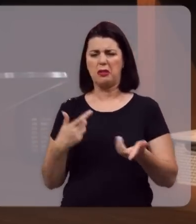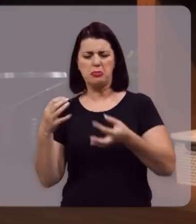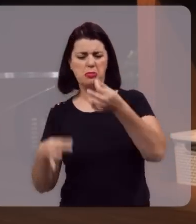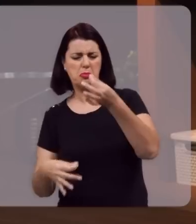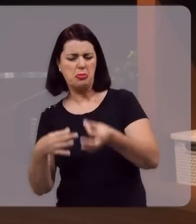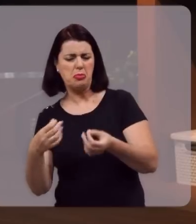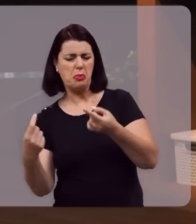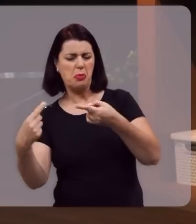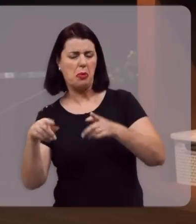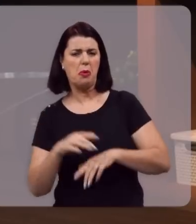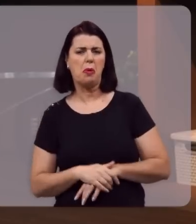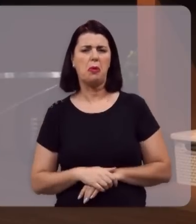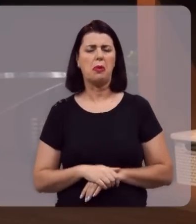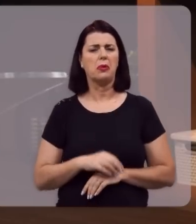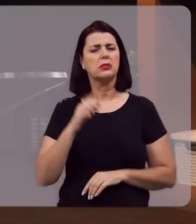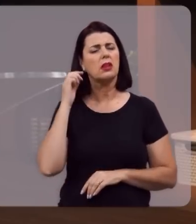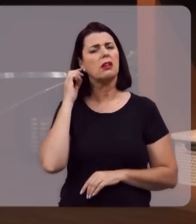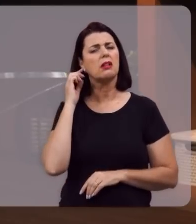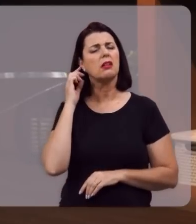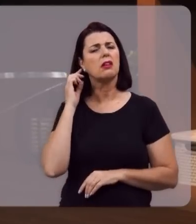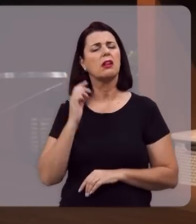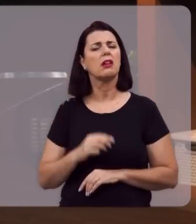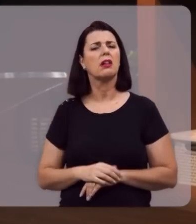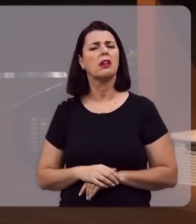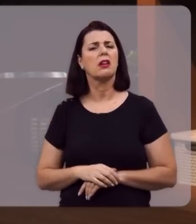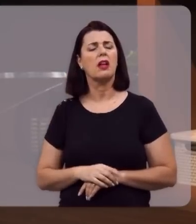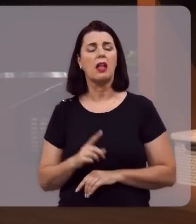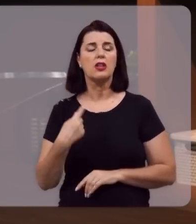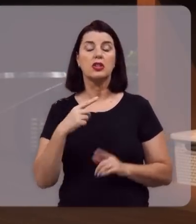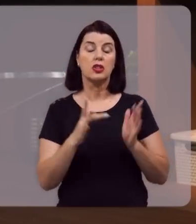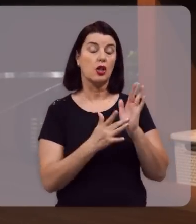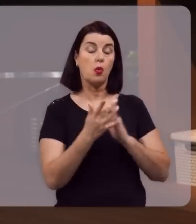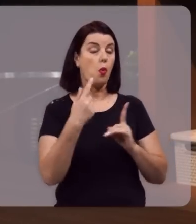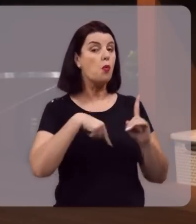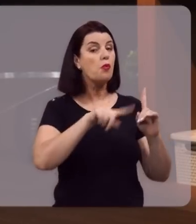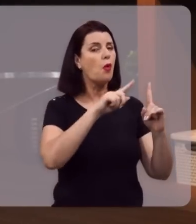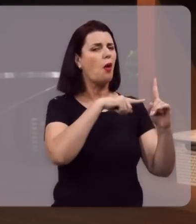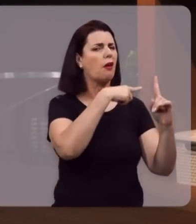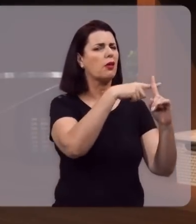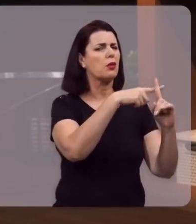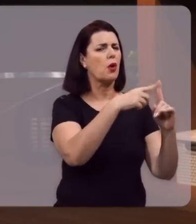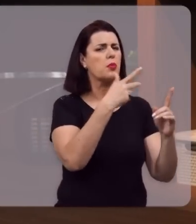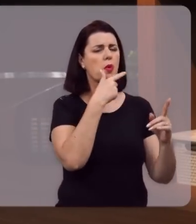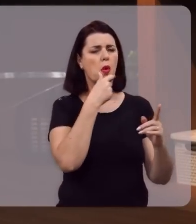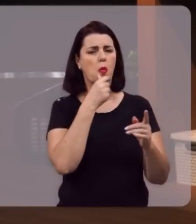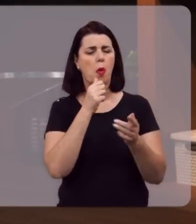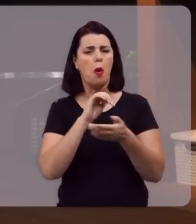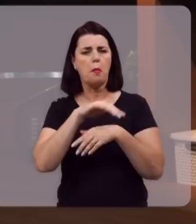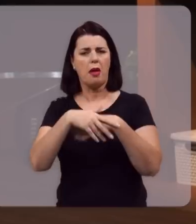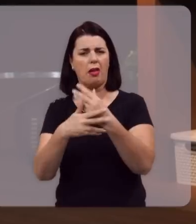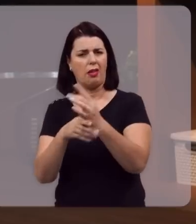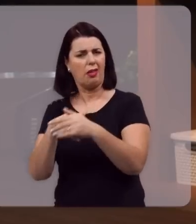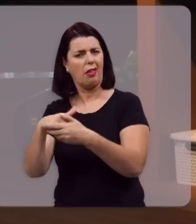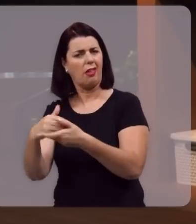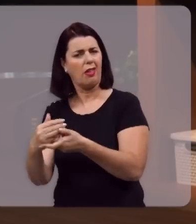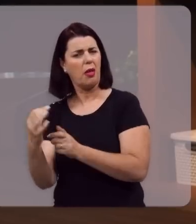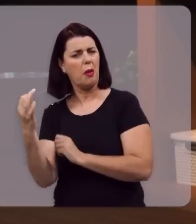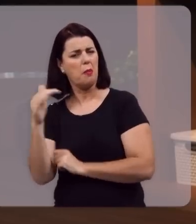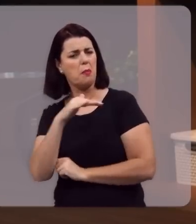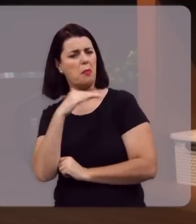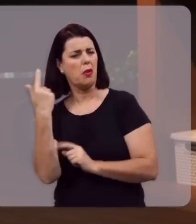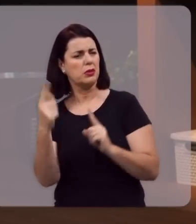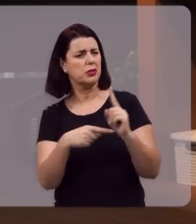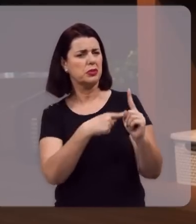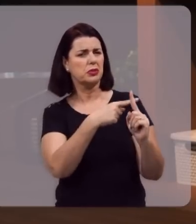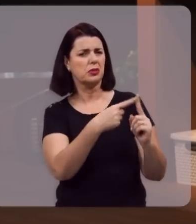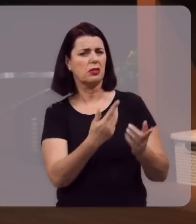graves, blasfêmia contra Deus e conspiração contra César. Ele não foi para aquela cruz porque Pilatos sentenciou a pena de morte,